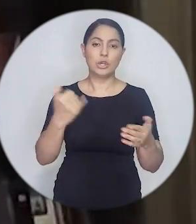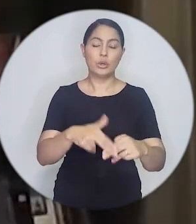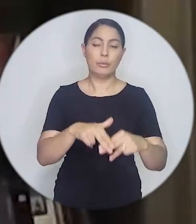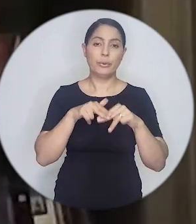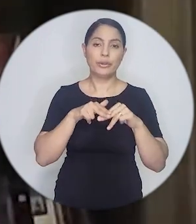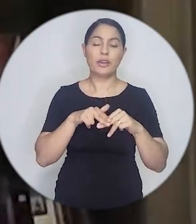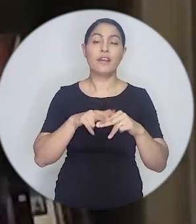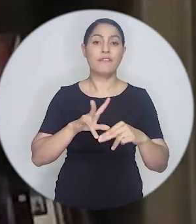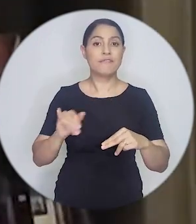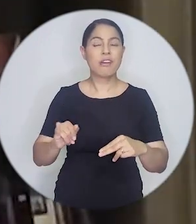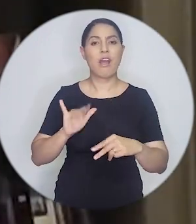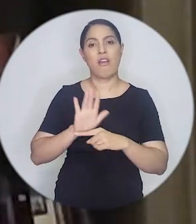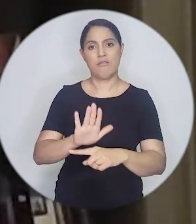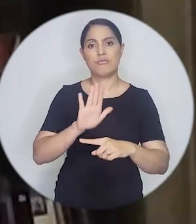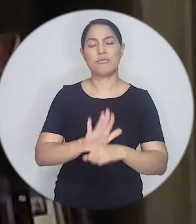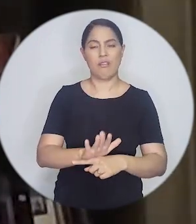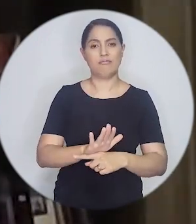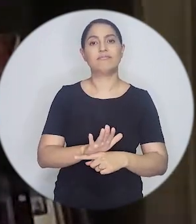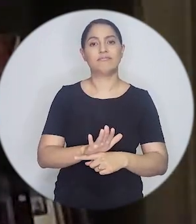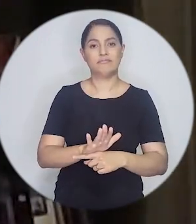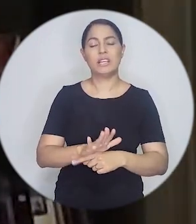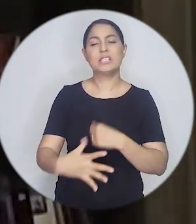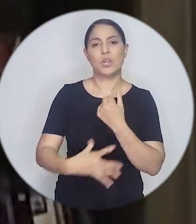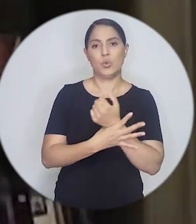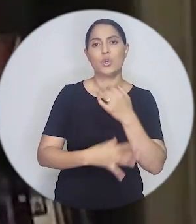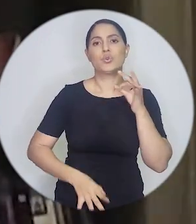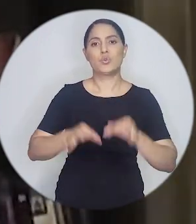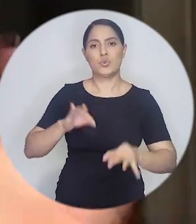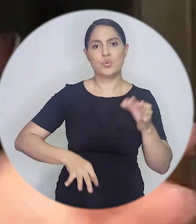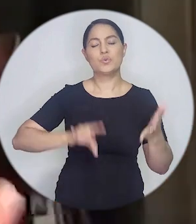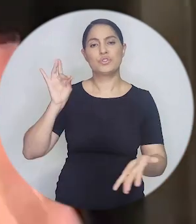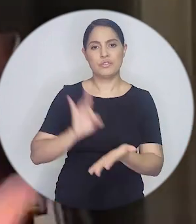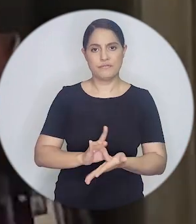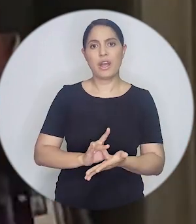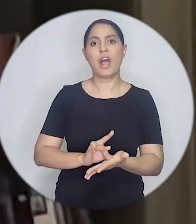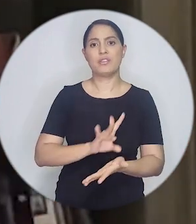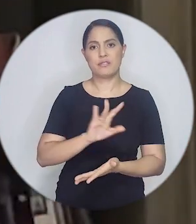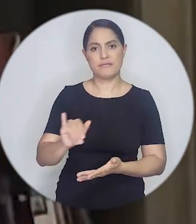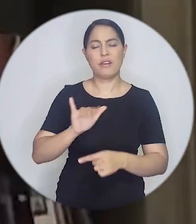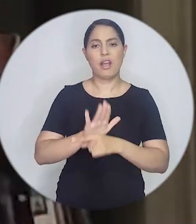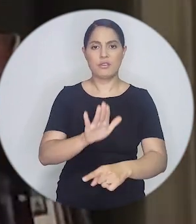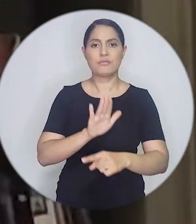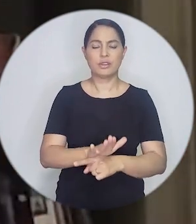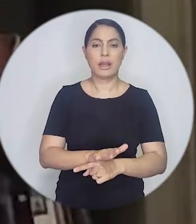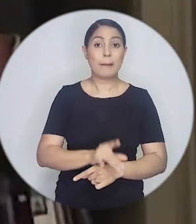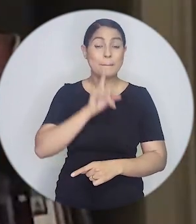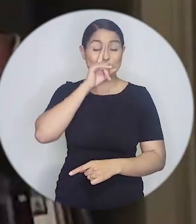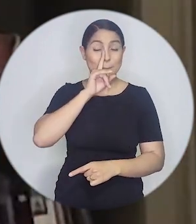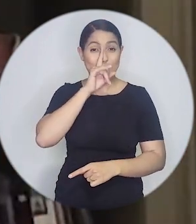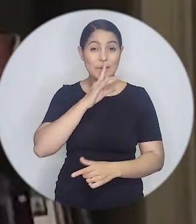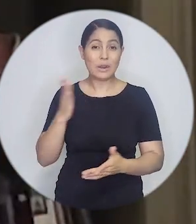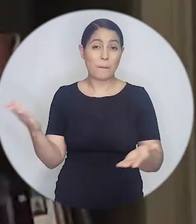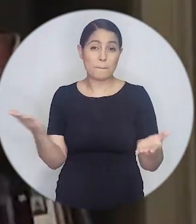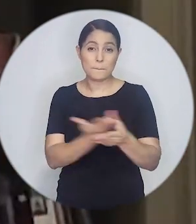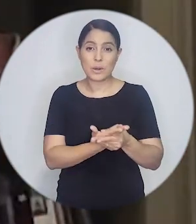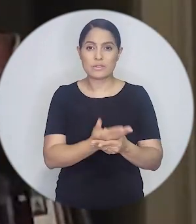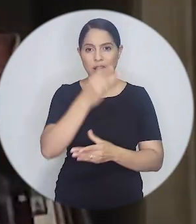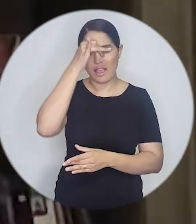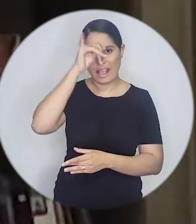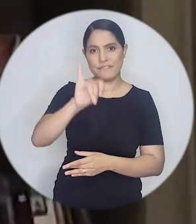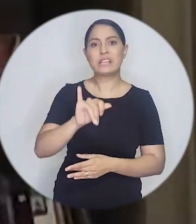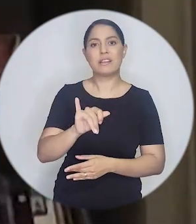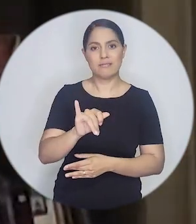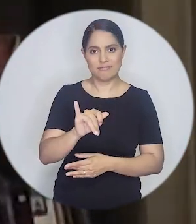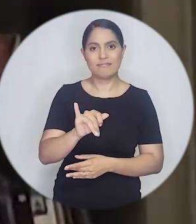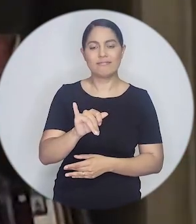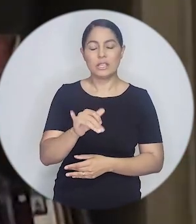detalhamento, porque isso ajudará muito a oferecer segurança jurídica para as partes, a reduzir o risco de litígios,